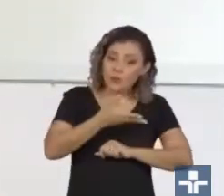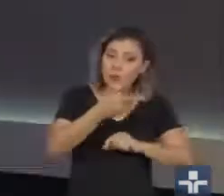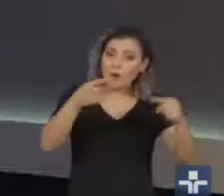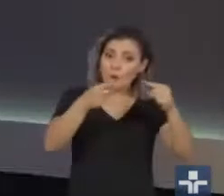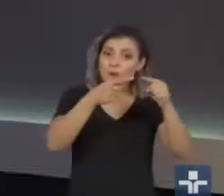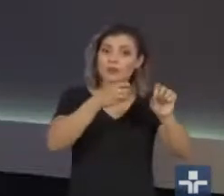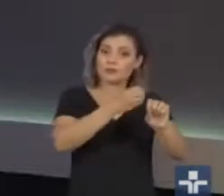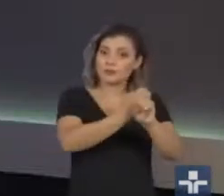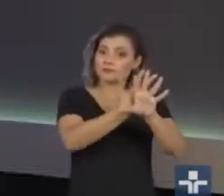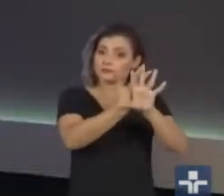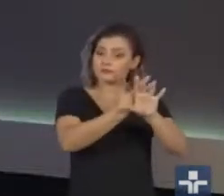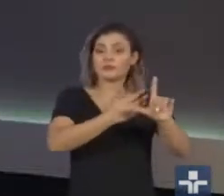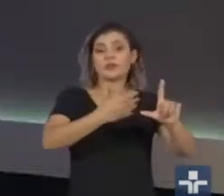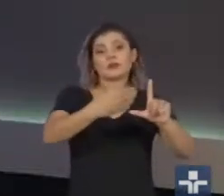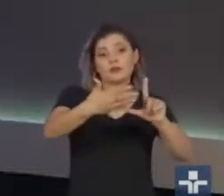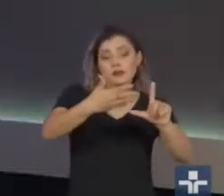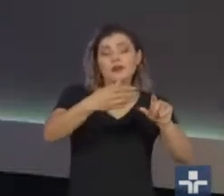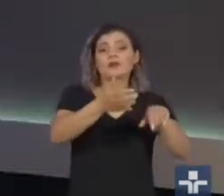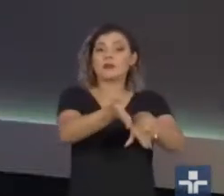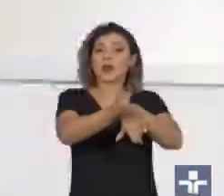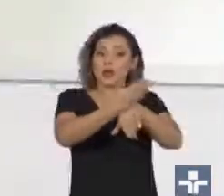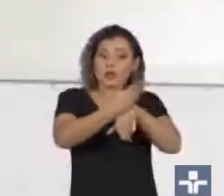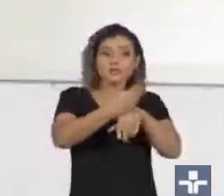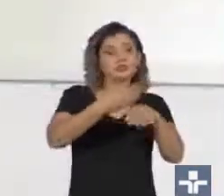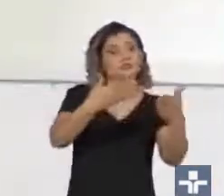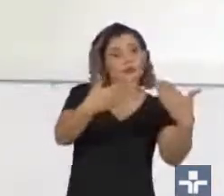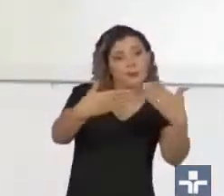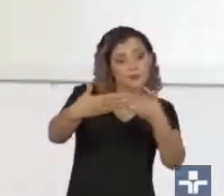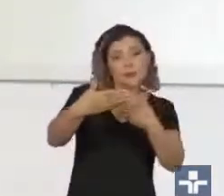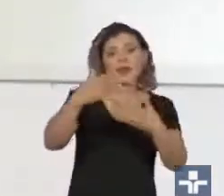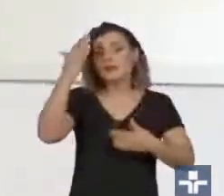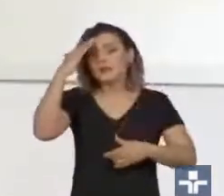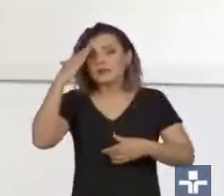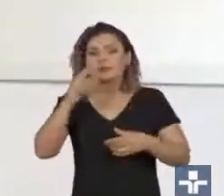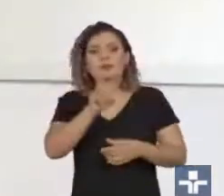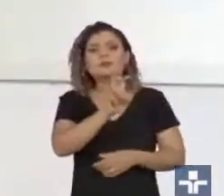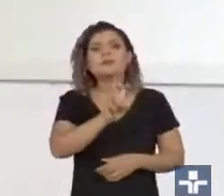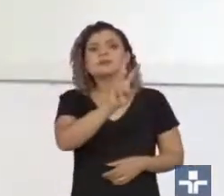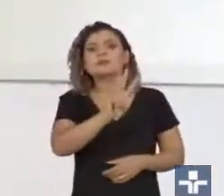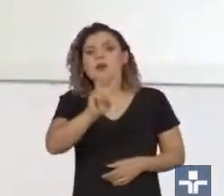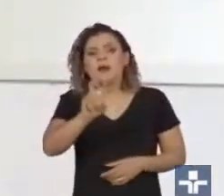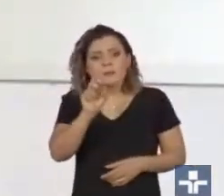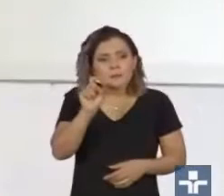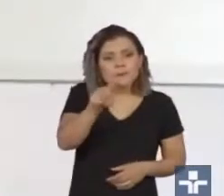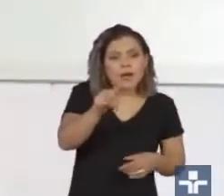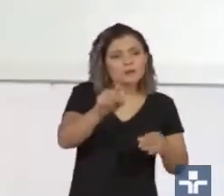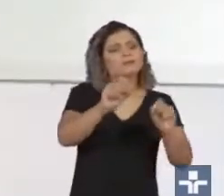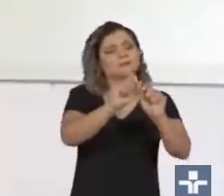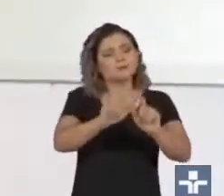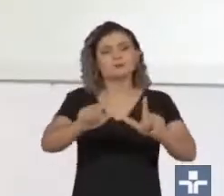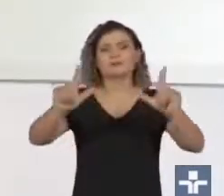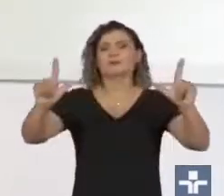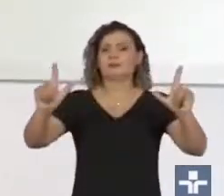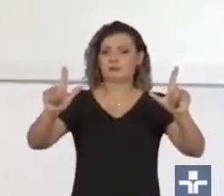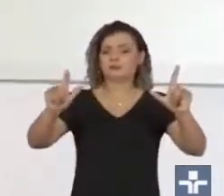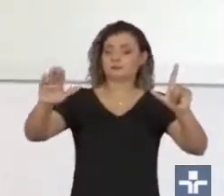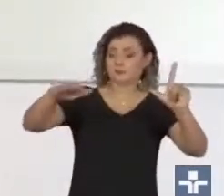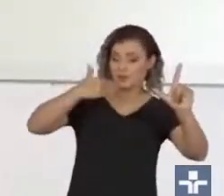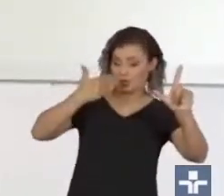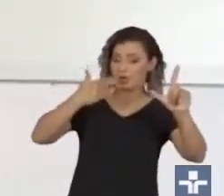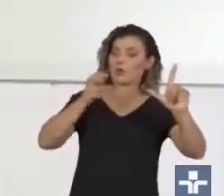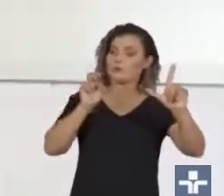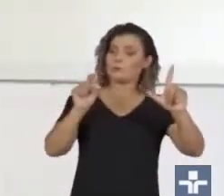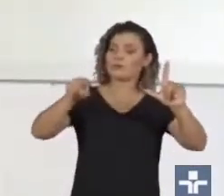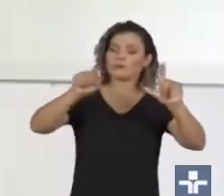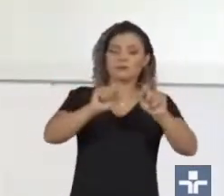aquilo, entrar com um pouquinho de antecedência, entender, né, qual é o link que a pessoa te passou, qual é a ferramenta que o